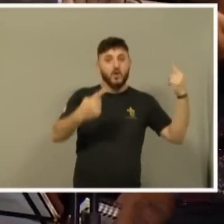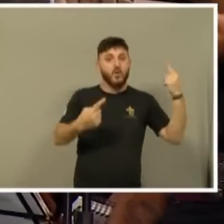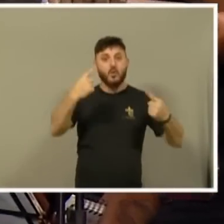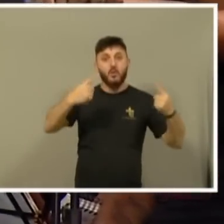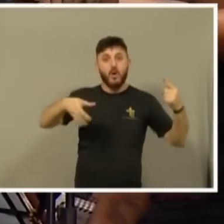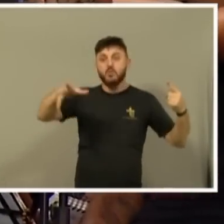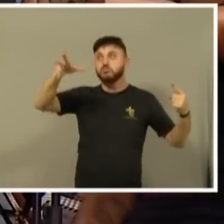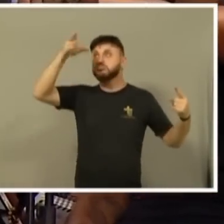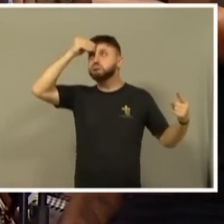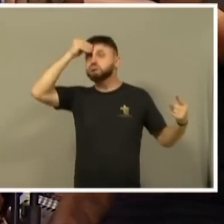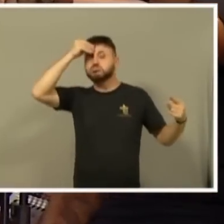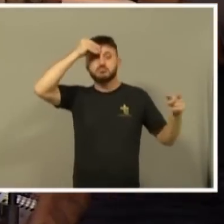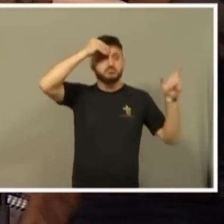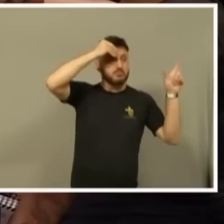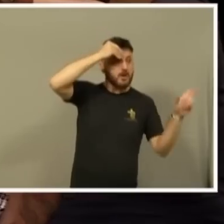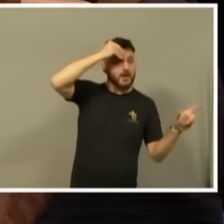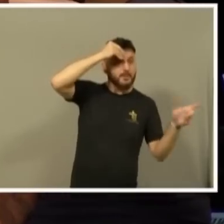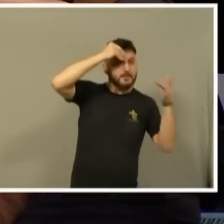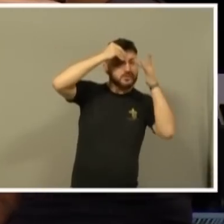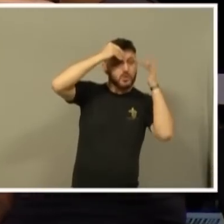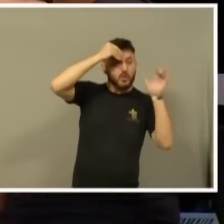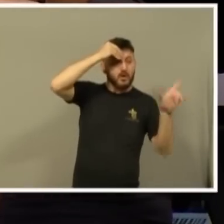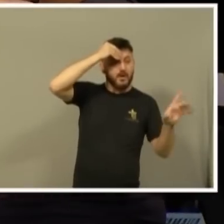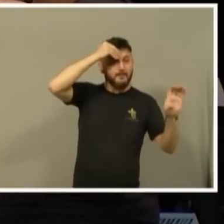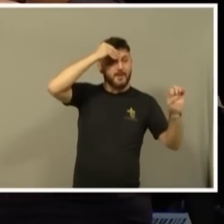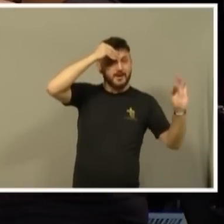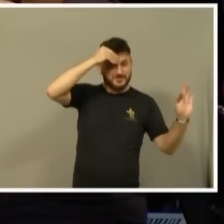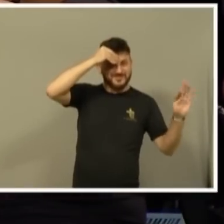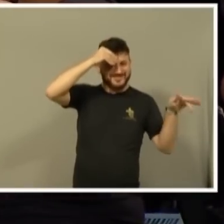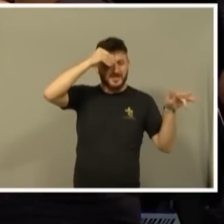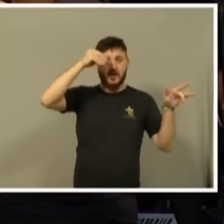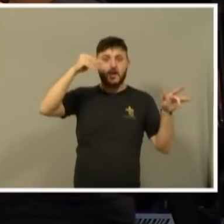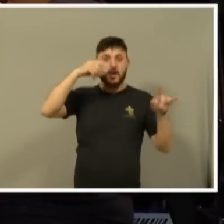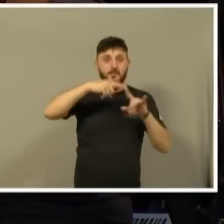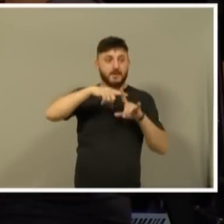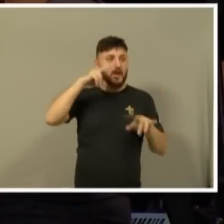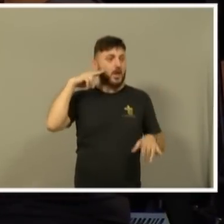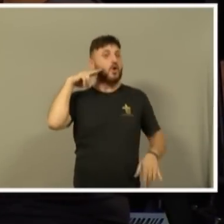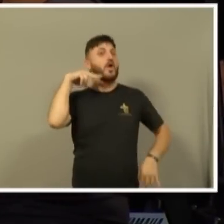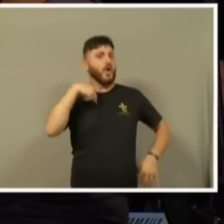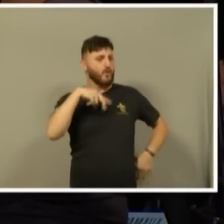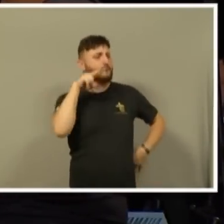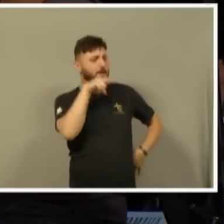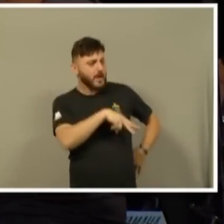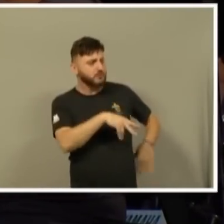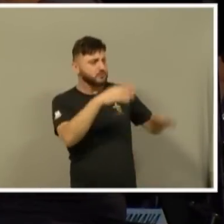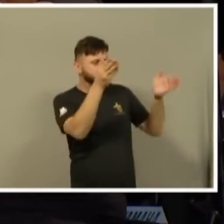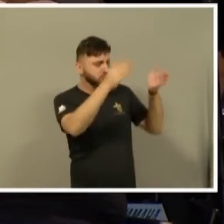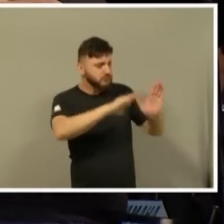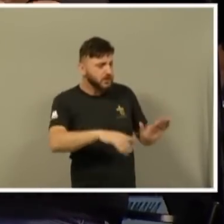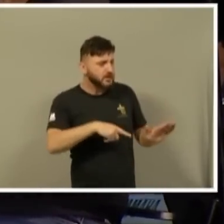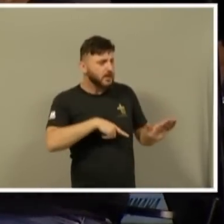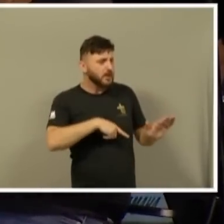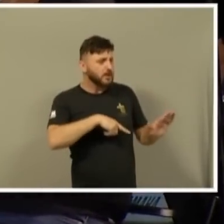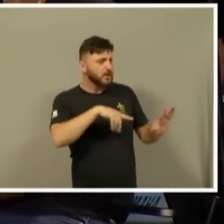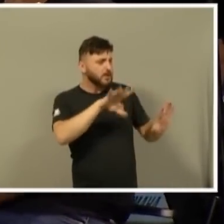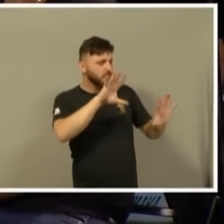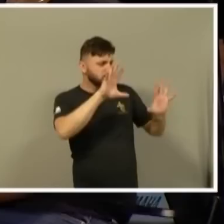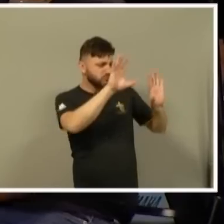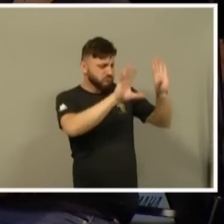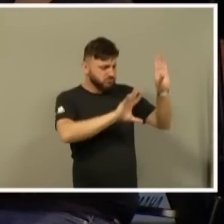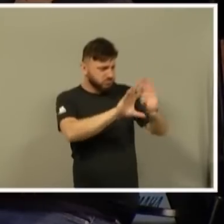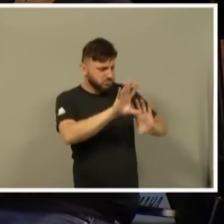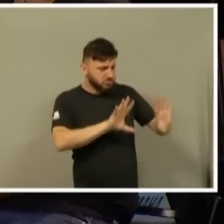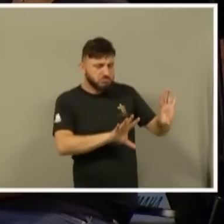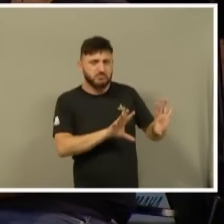na Beth. Ela é mais fácil, porque ela eu enxergo, ela eu vejo, ela tem forma, ela tem vulto, ela tem